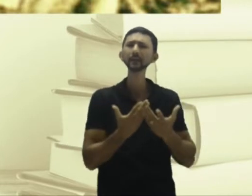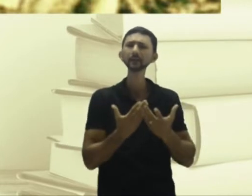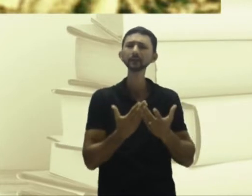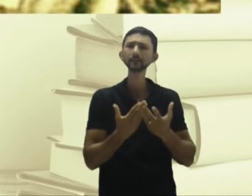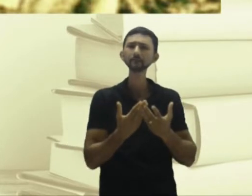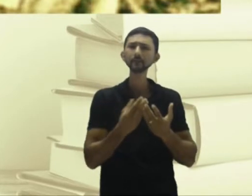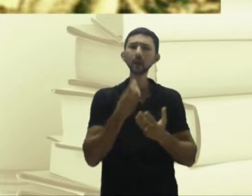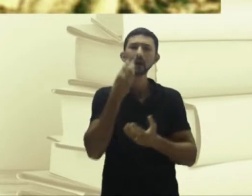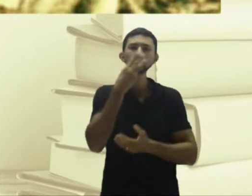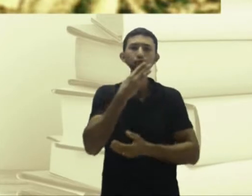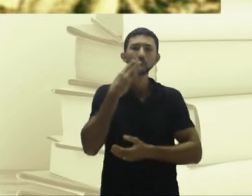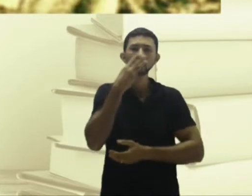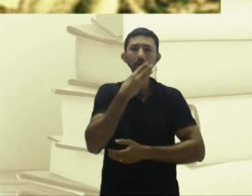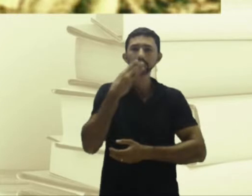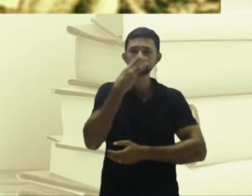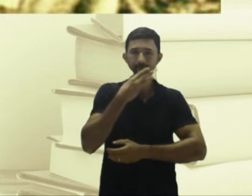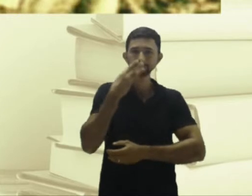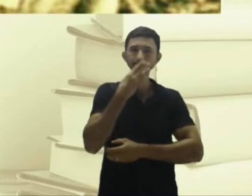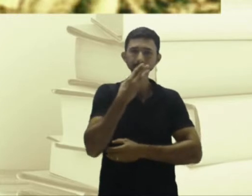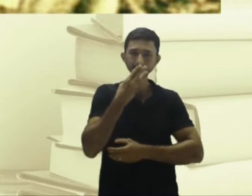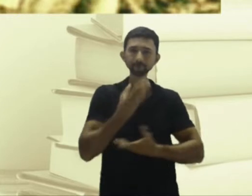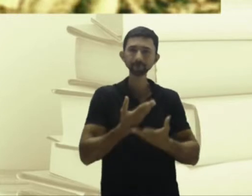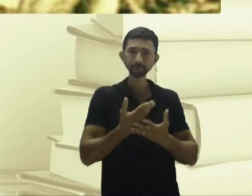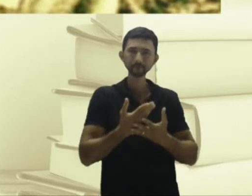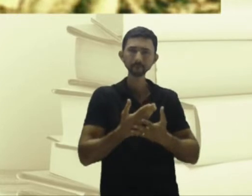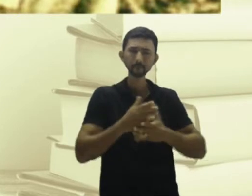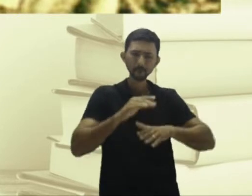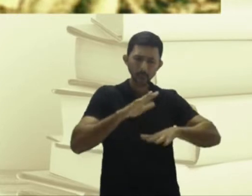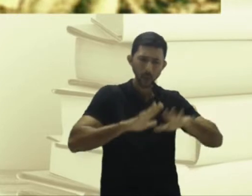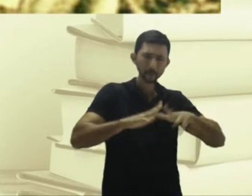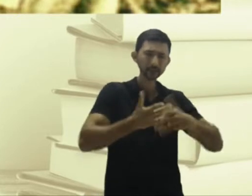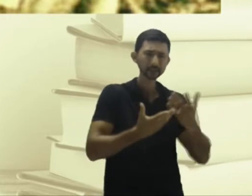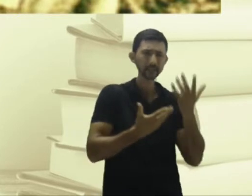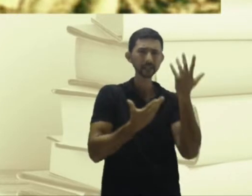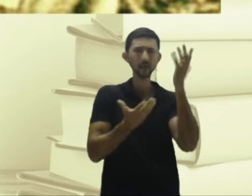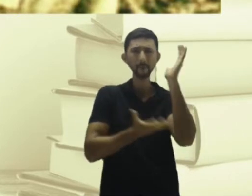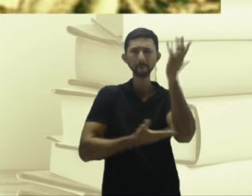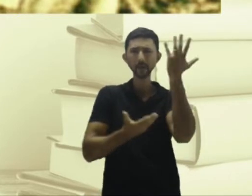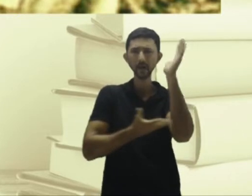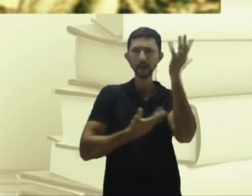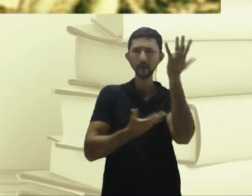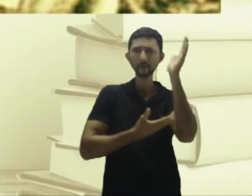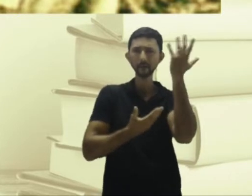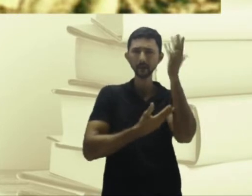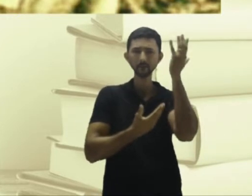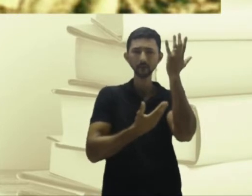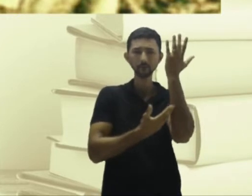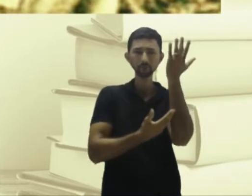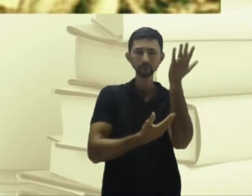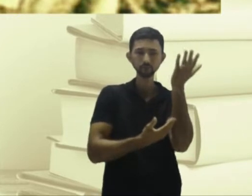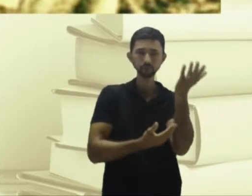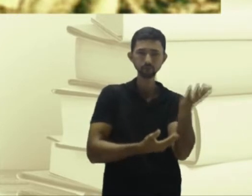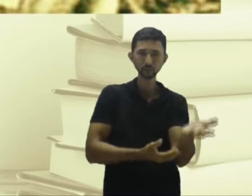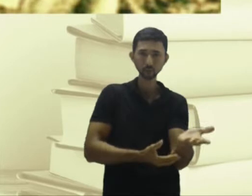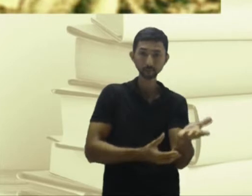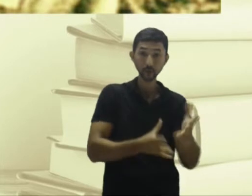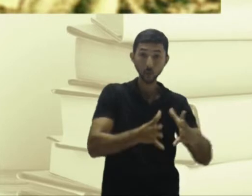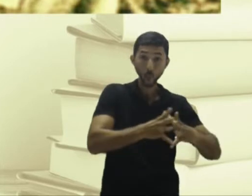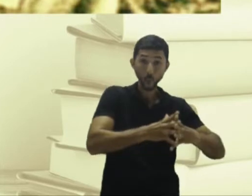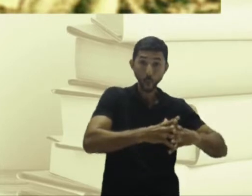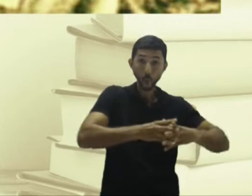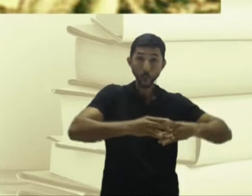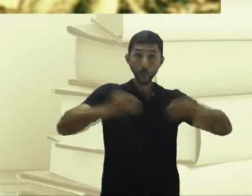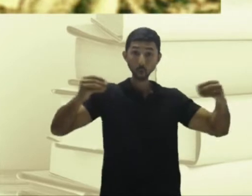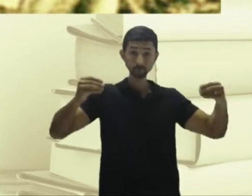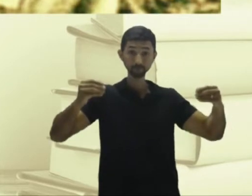o açúcar, né? Com o processo de exploração do pau-brasil, essa riqueza, o pau-brasil deixou de existir. Era uma